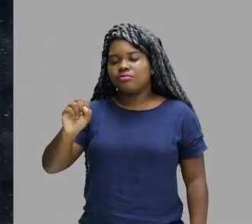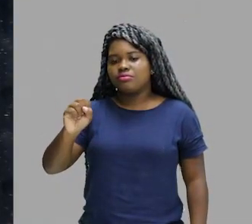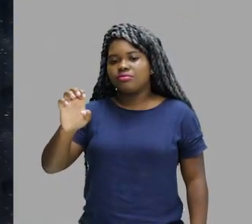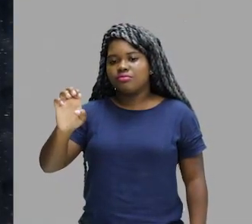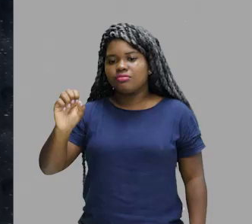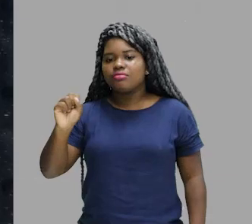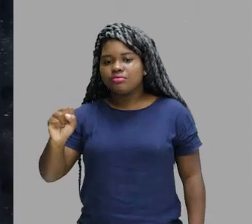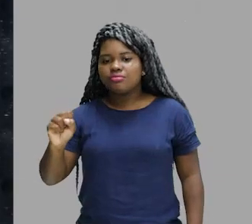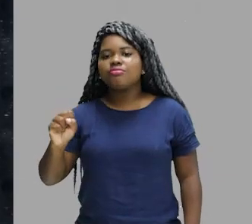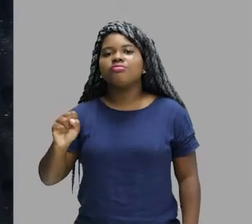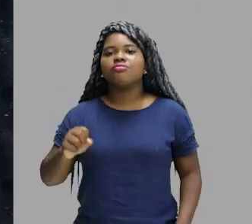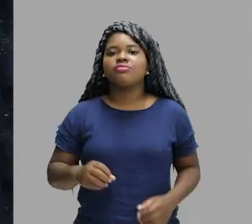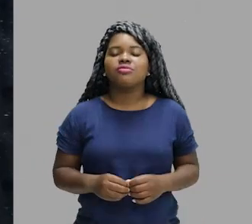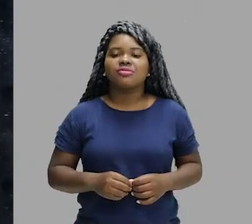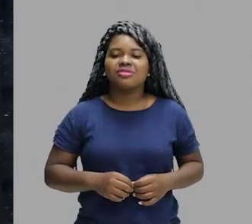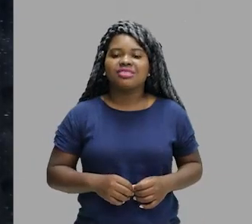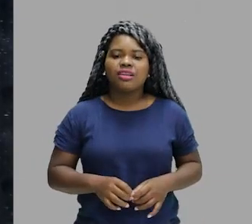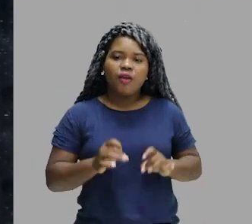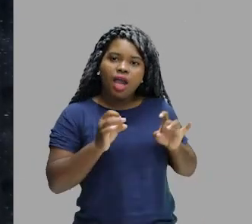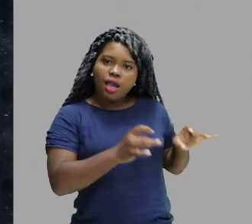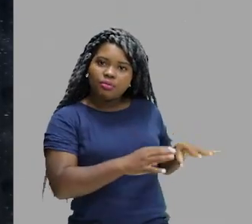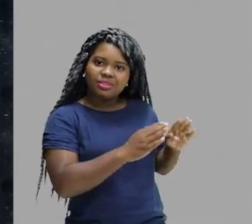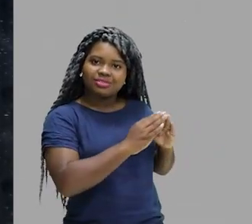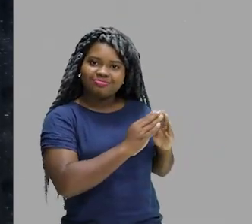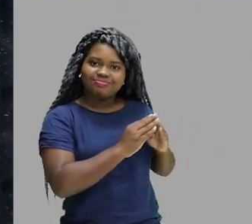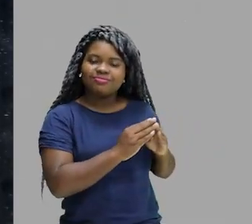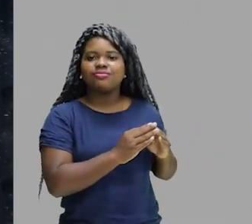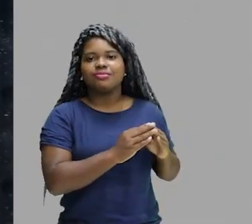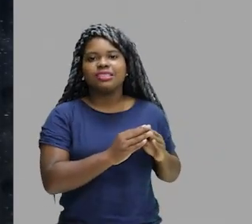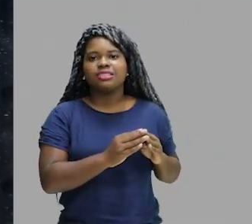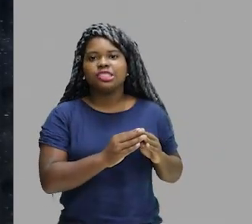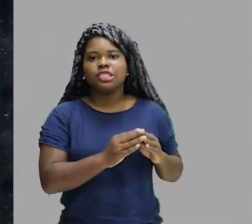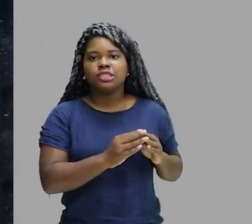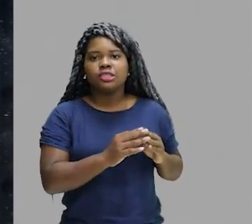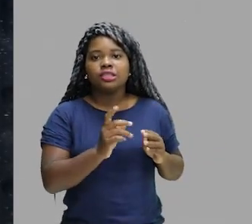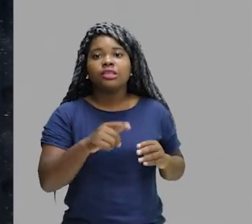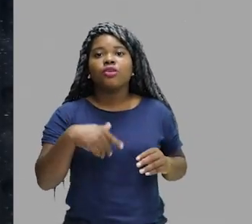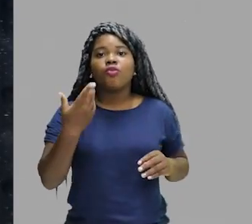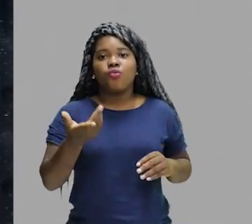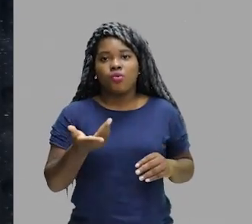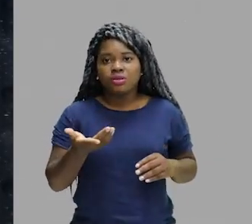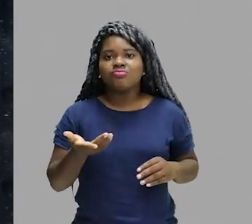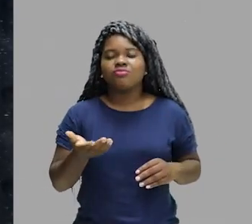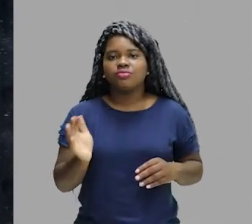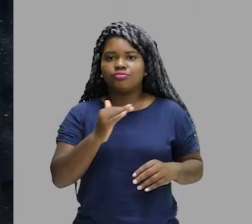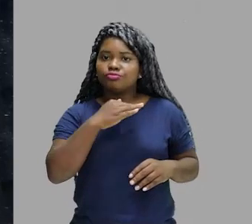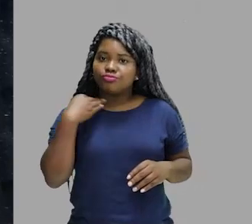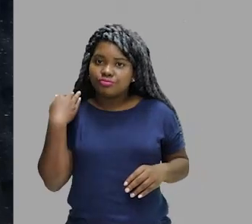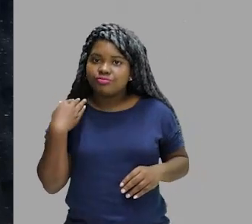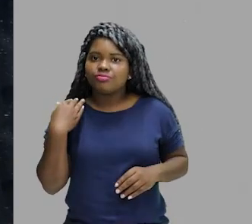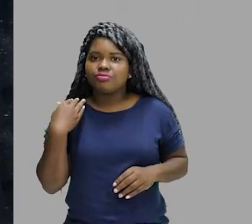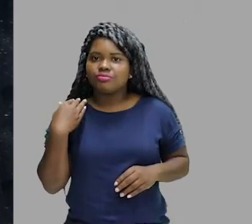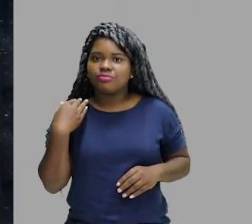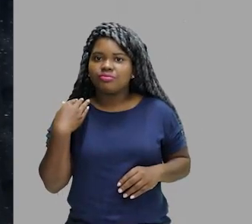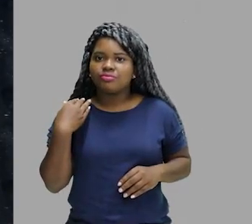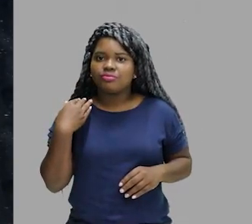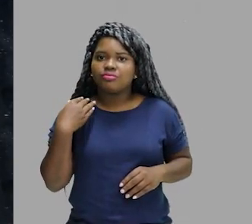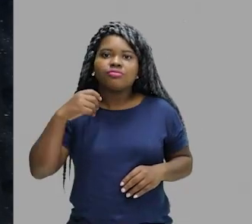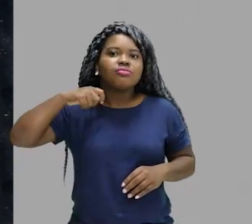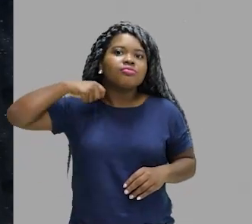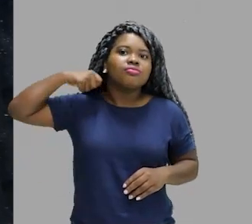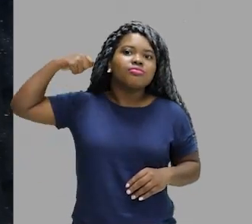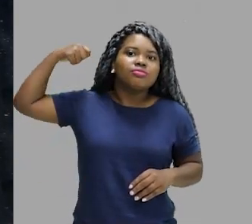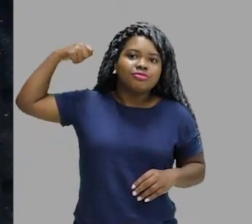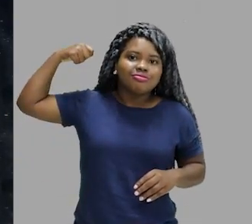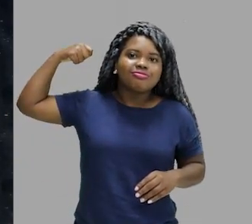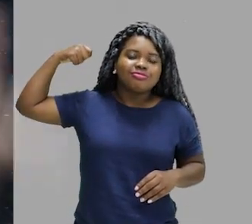Eduardo III. Eles abandonaram as casas e, na hora do enforcamento, eles saíram com as cordas no pescoço, segurando a chave